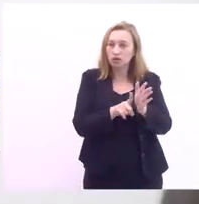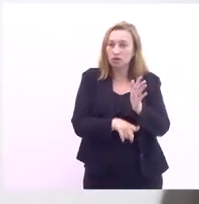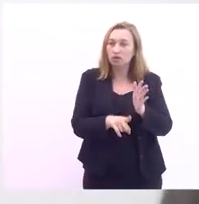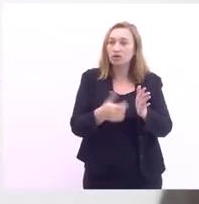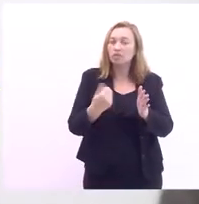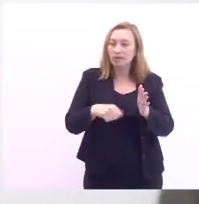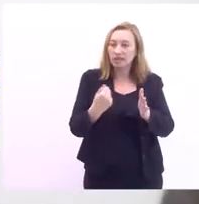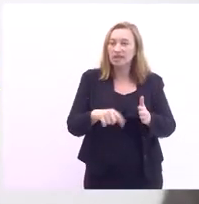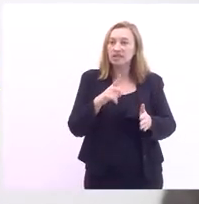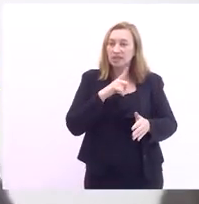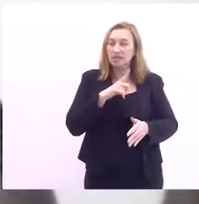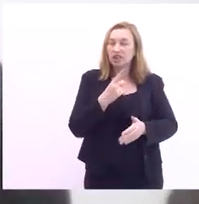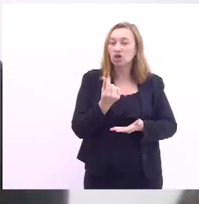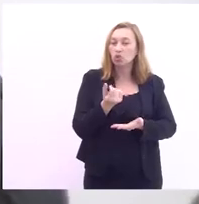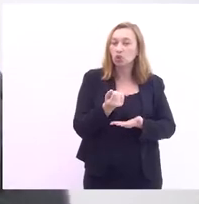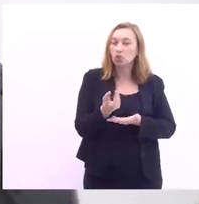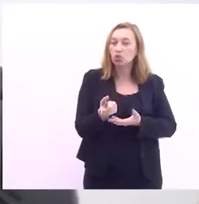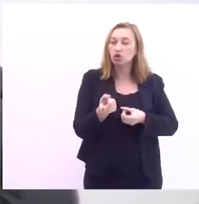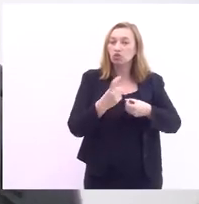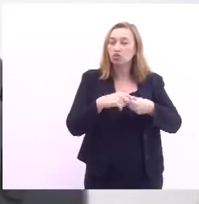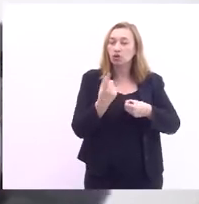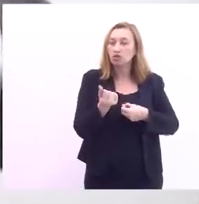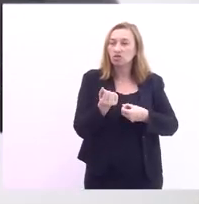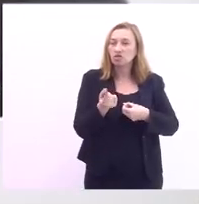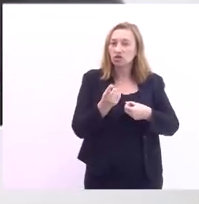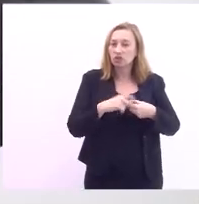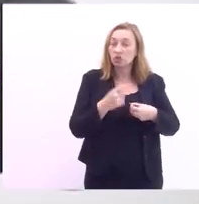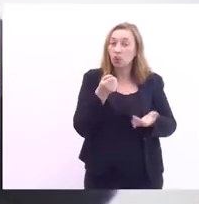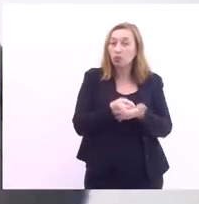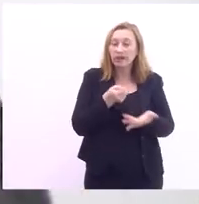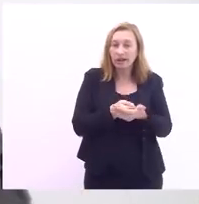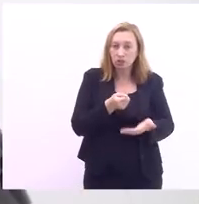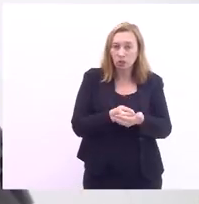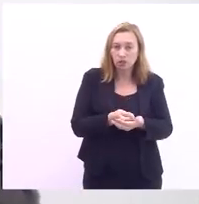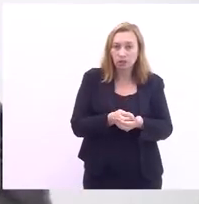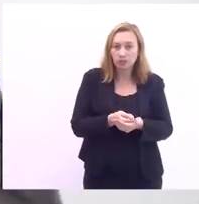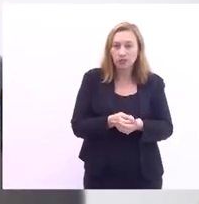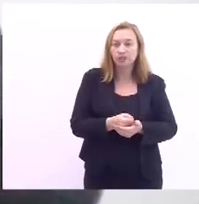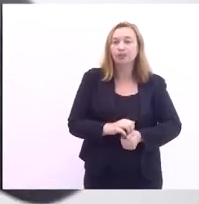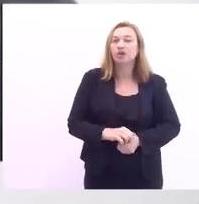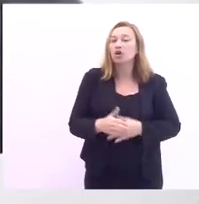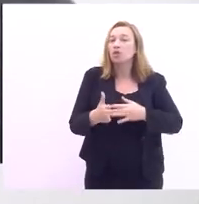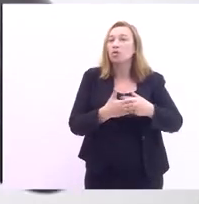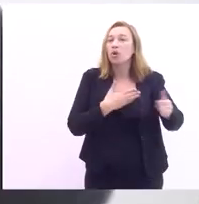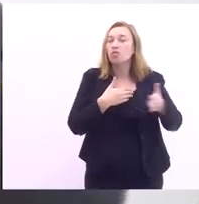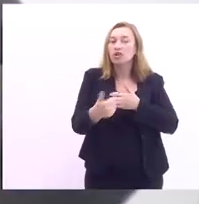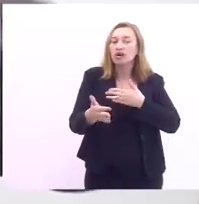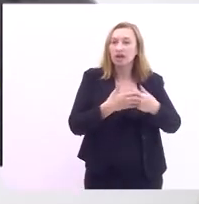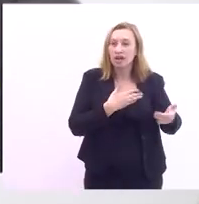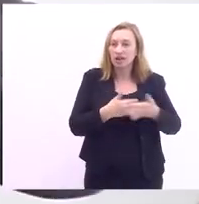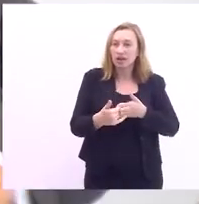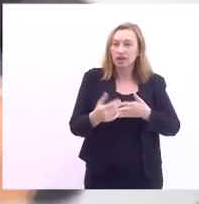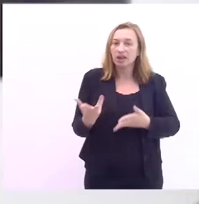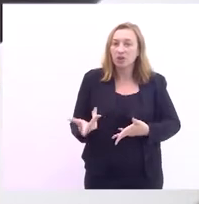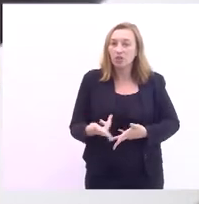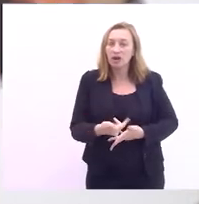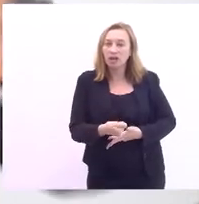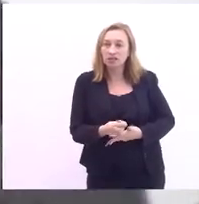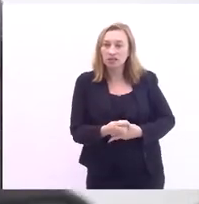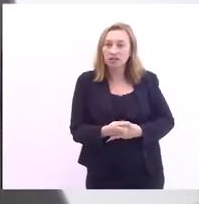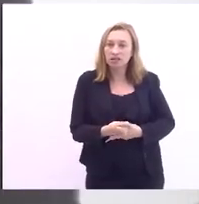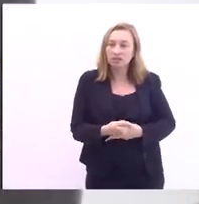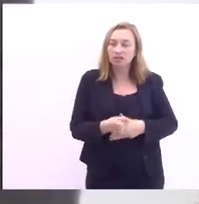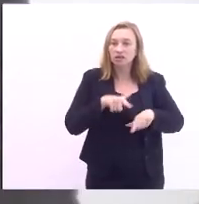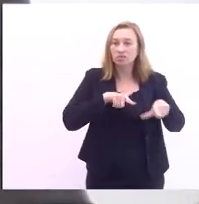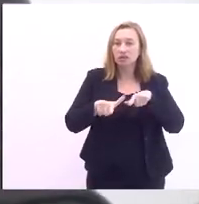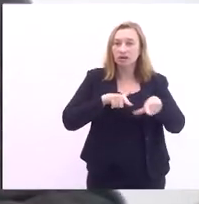ter lucro. O lucro é obrigatório, qualquer que seja a qualidade da